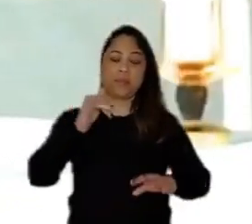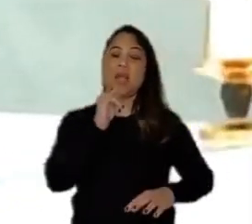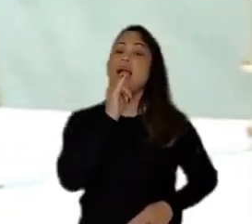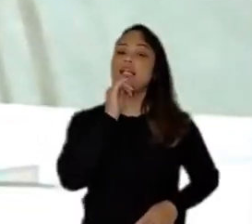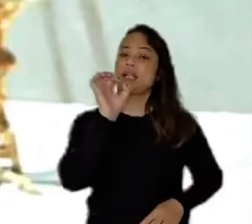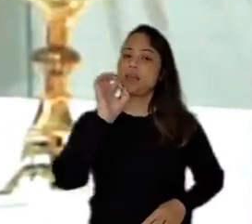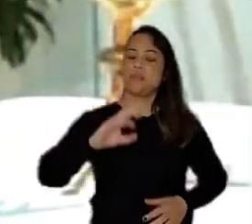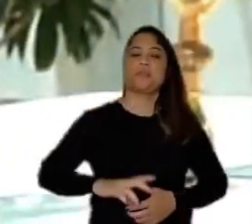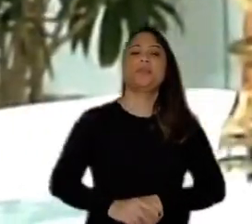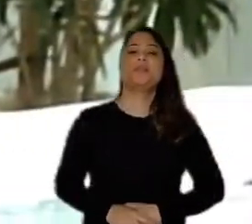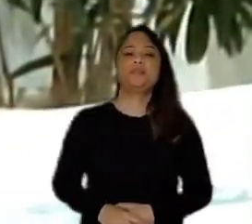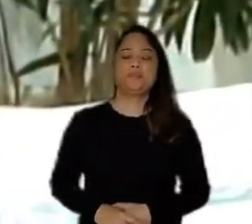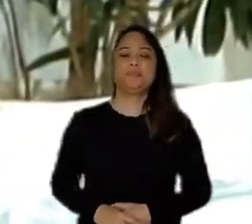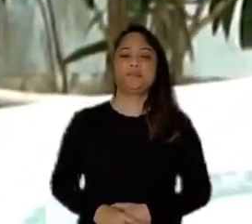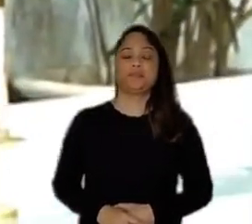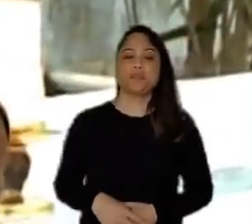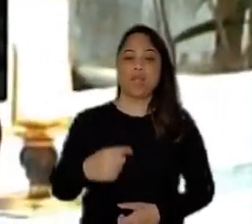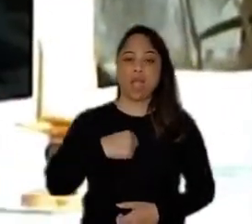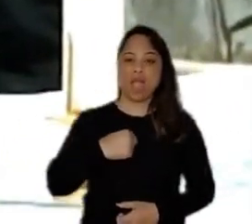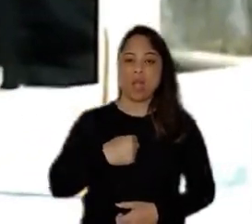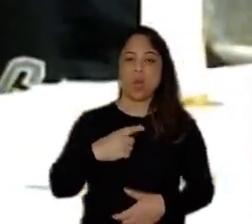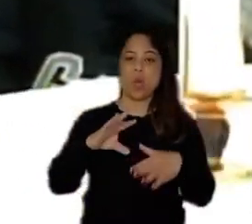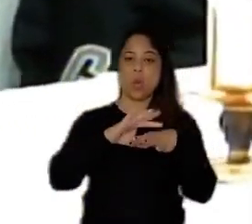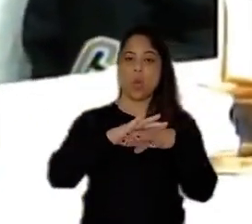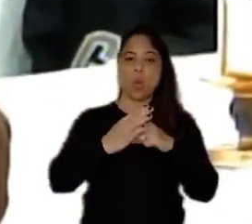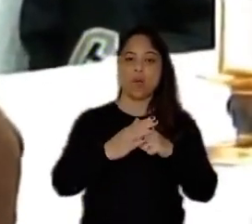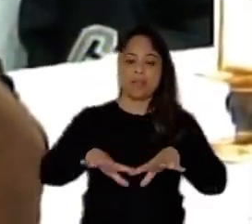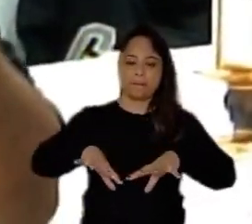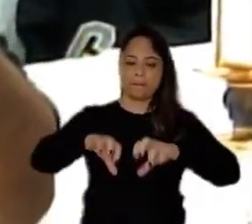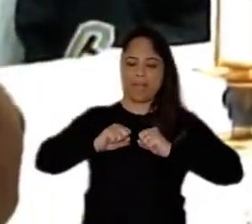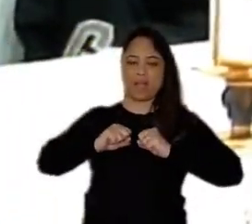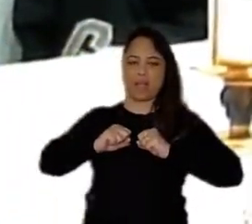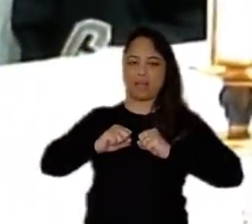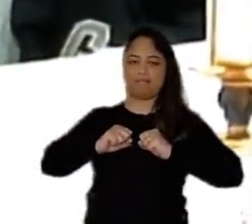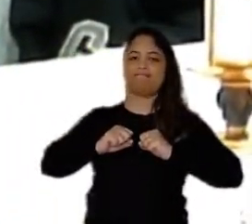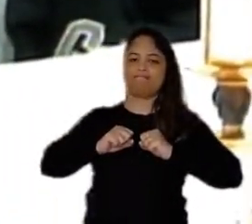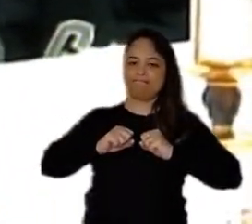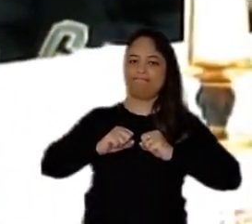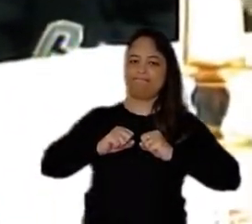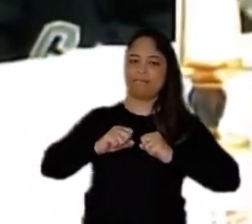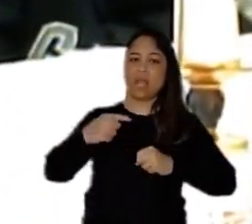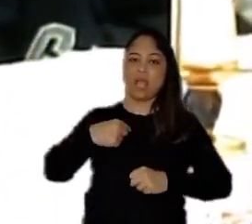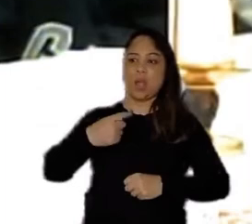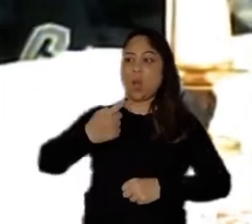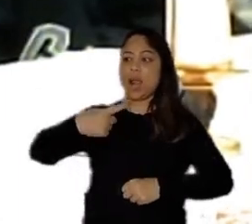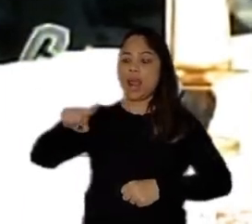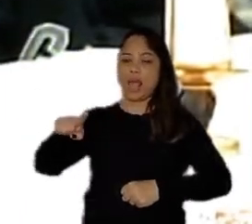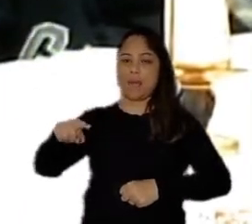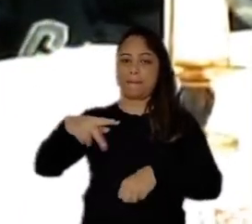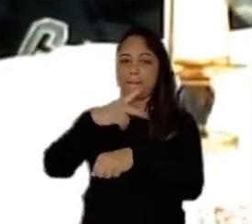exemplo. Eu peguei Covid tem 2 meses, lá na divisa do Paraguai pregando.